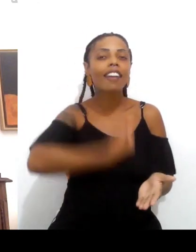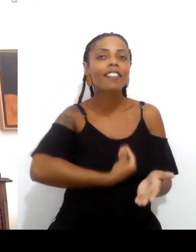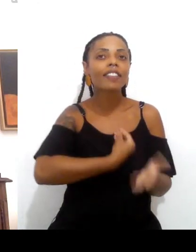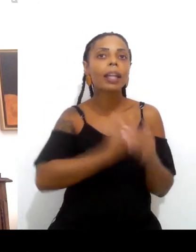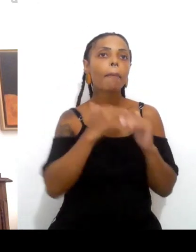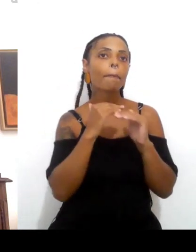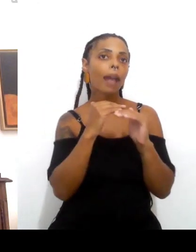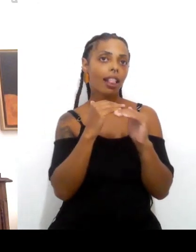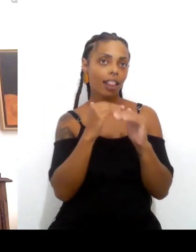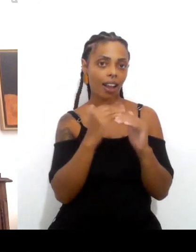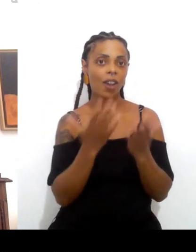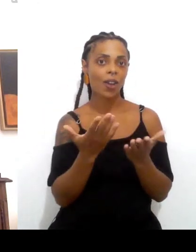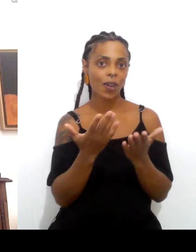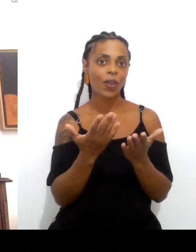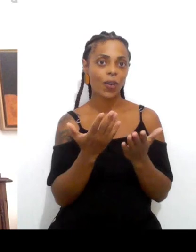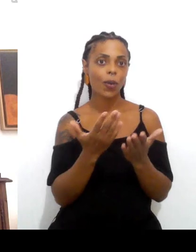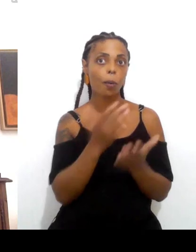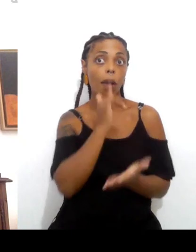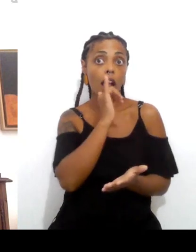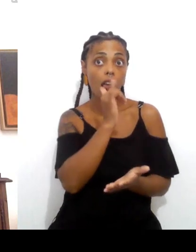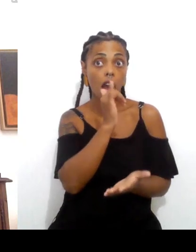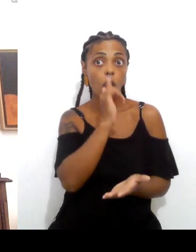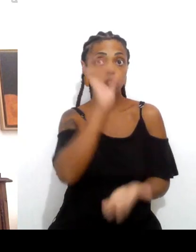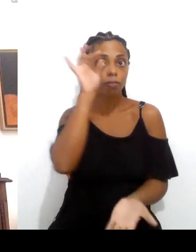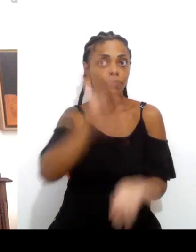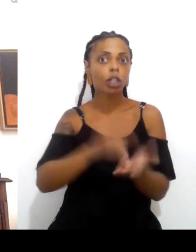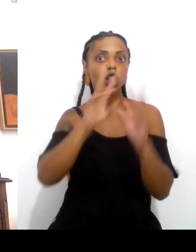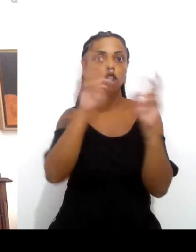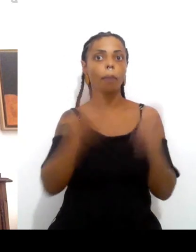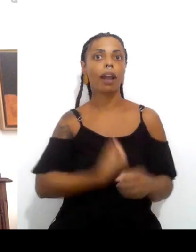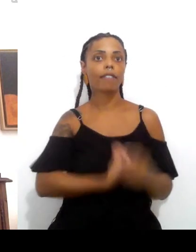narrativa autêntica da vida de alguém